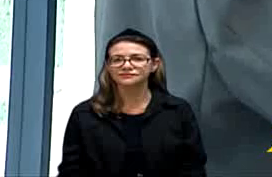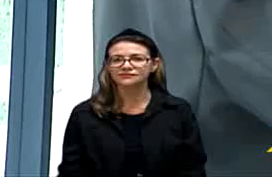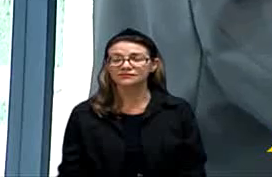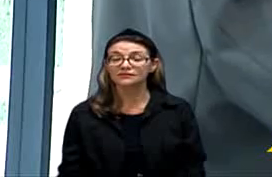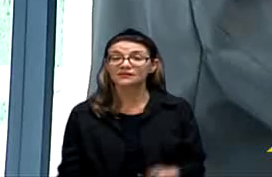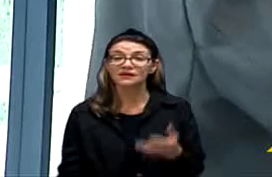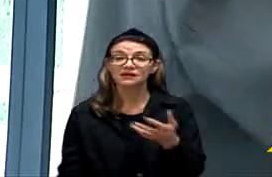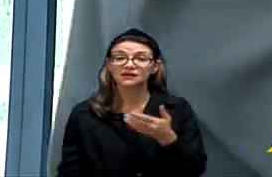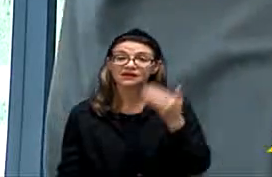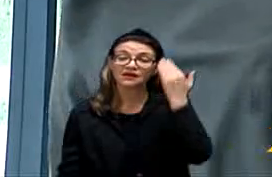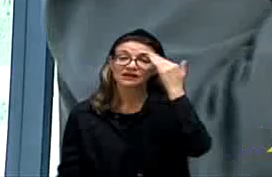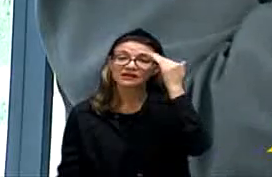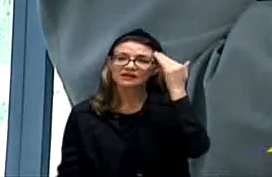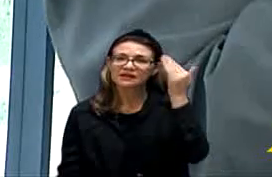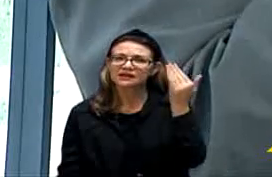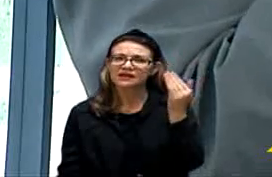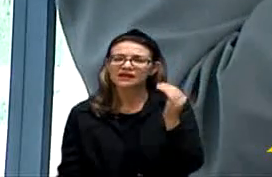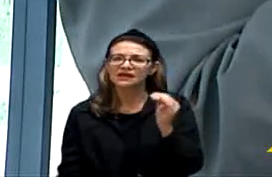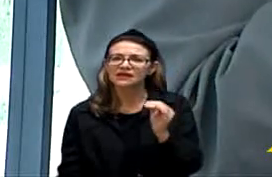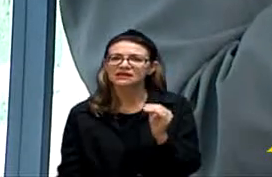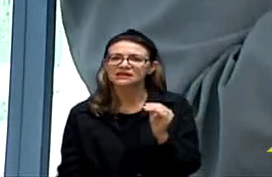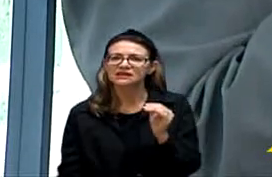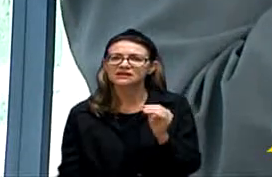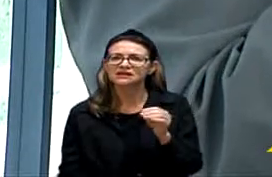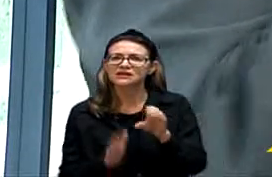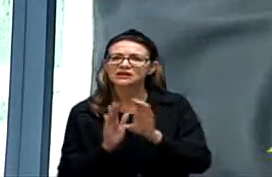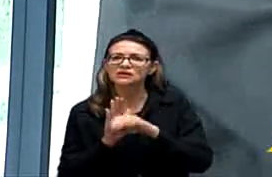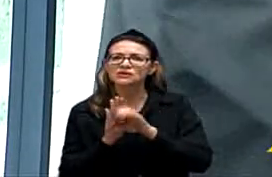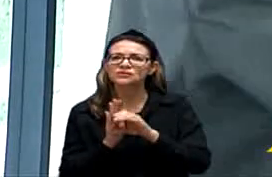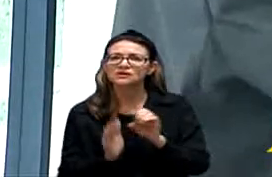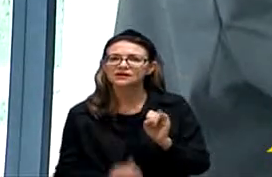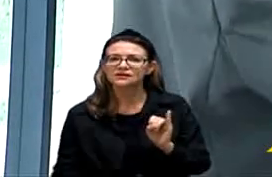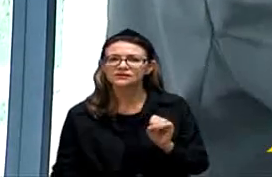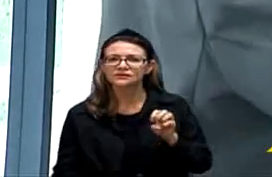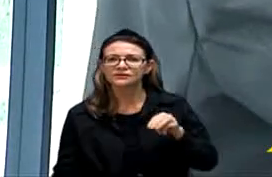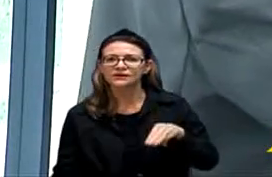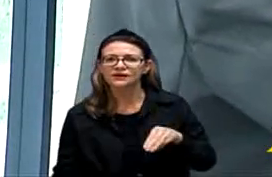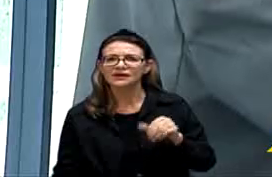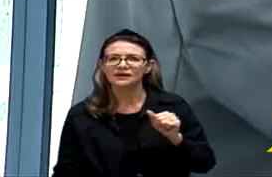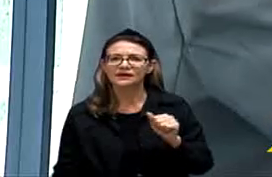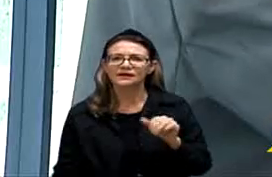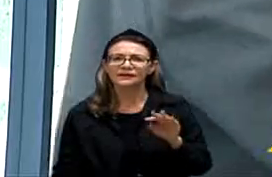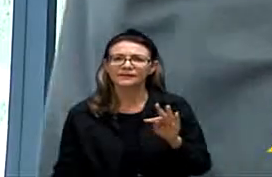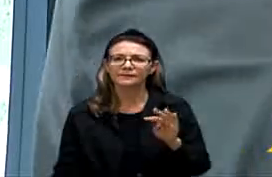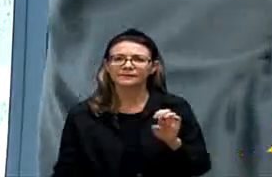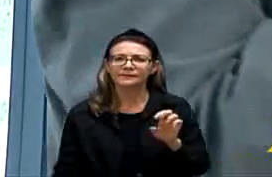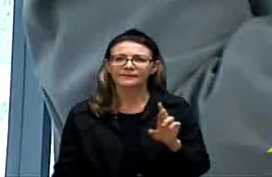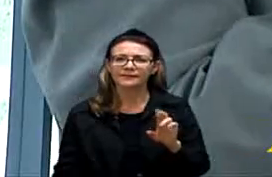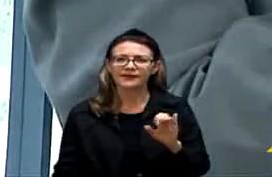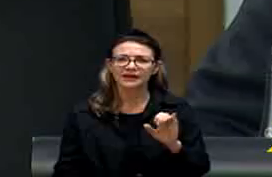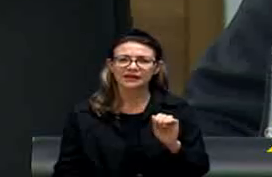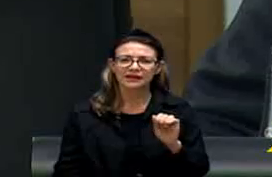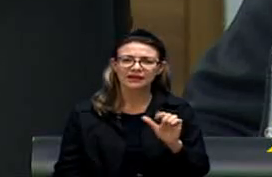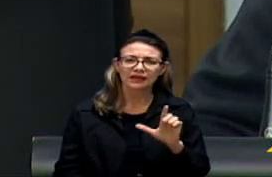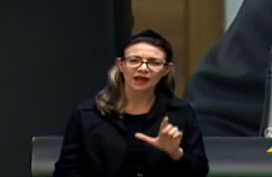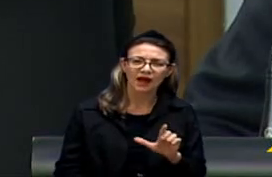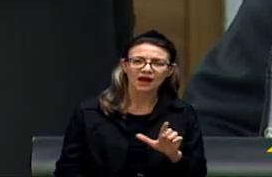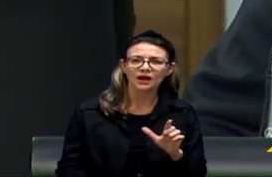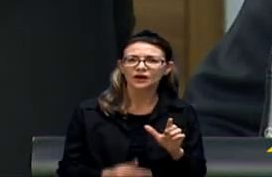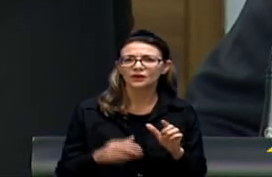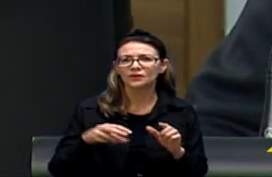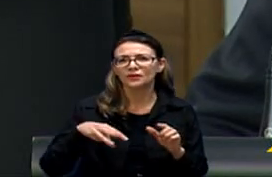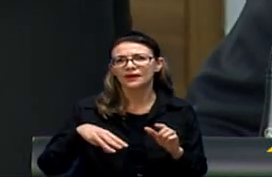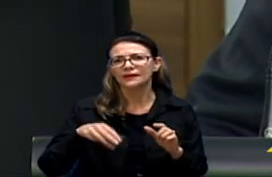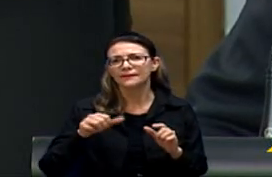entender esse conceito e material material porque é um patrimônio em princípio um patrimônio material eu vamos fazer você tá respeitando o